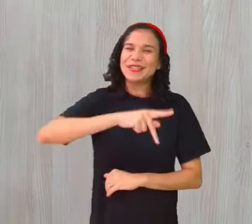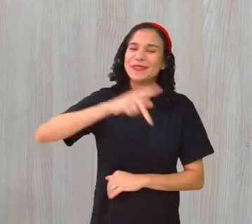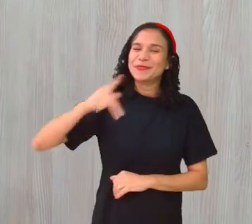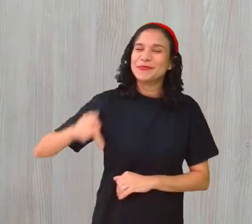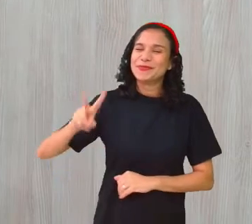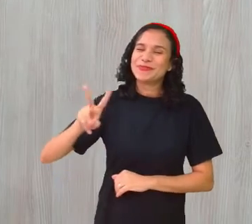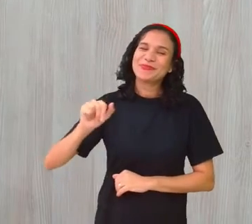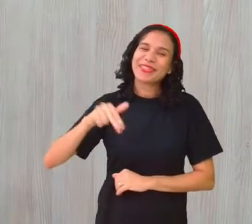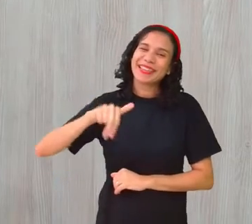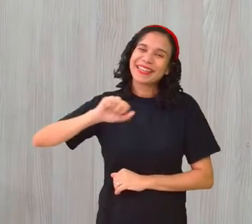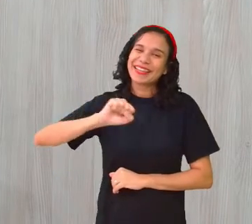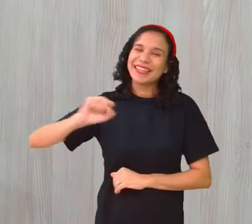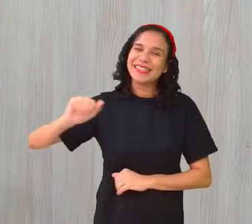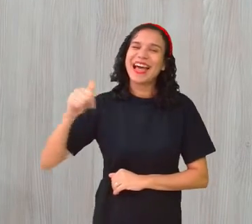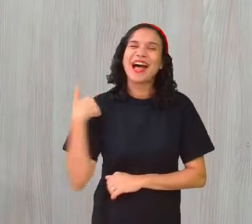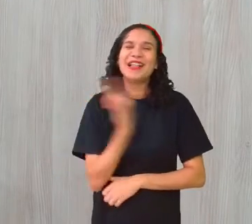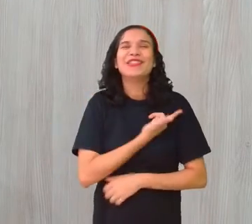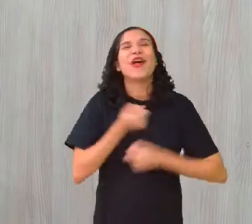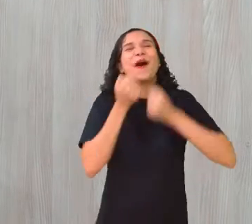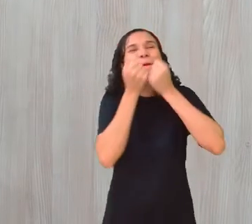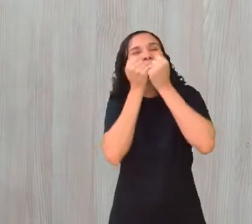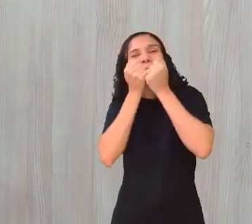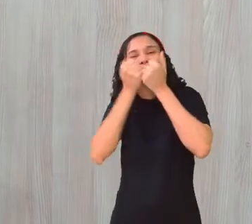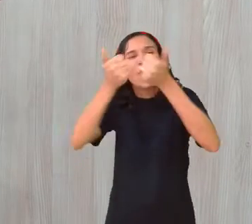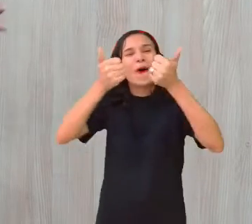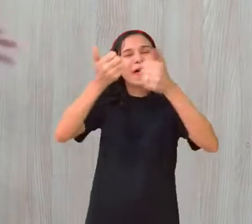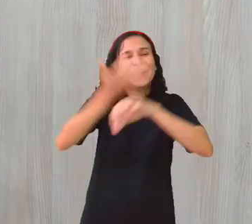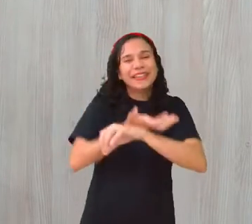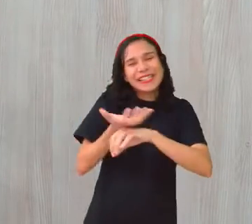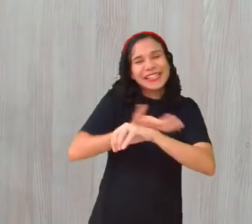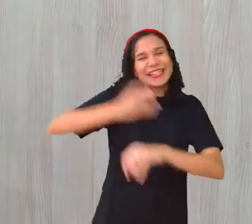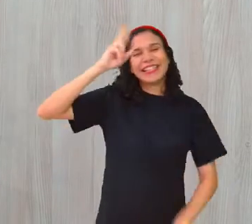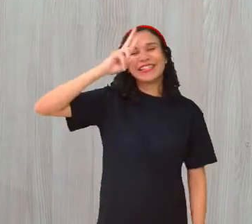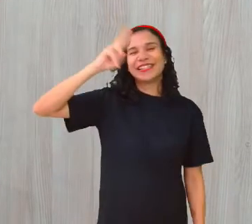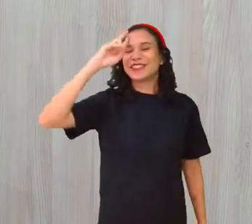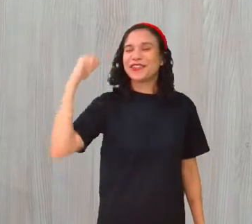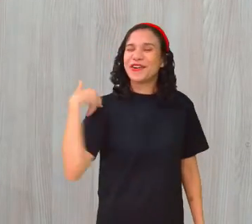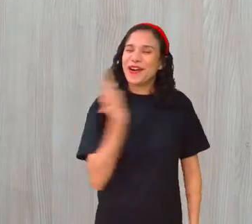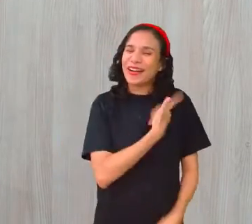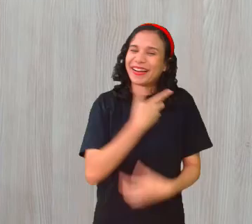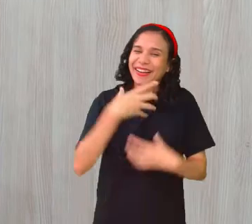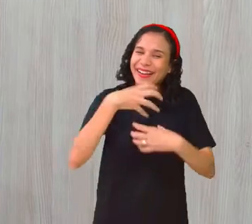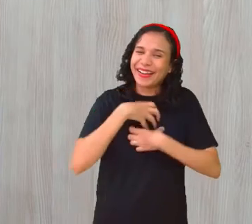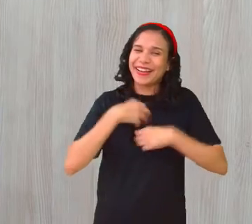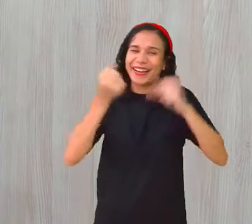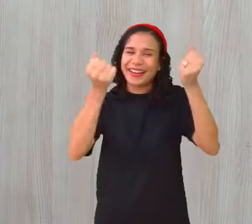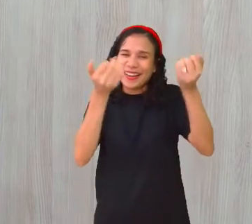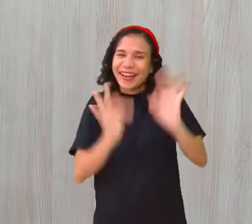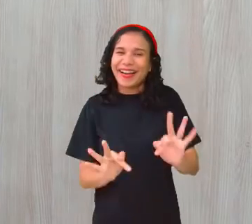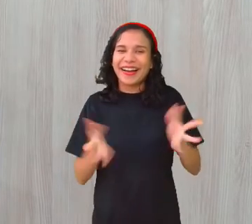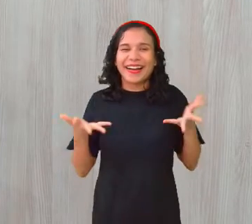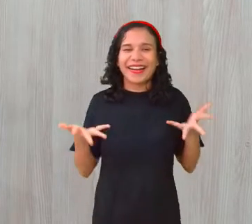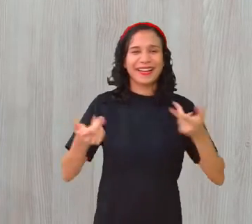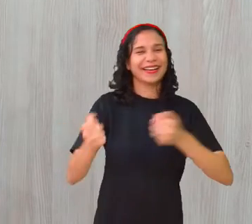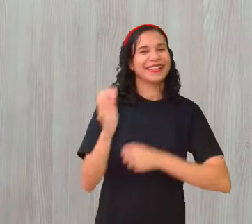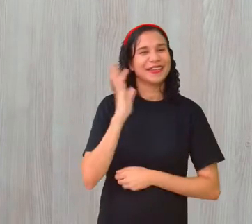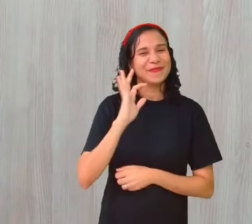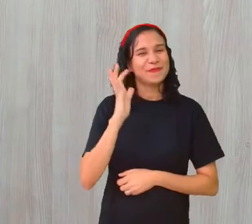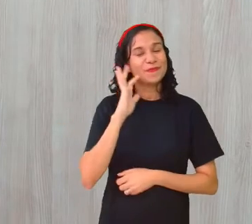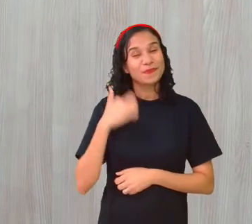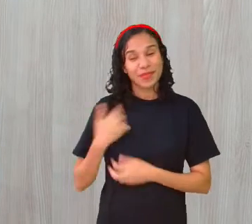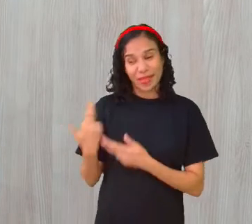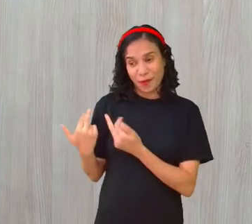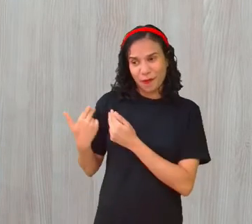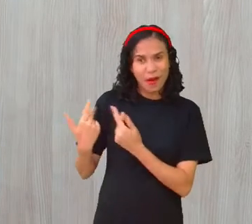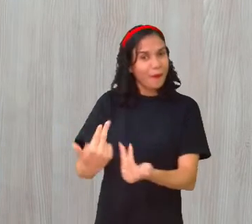Vanessa aqui deixa a gente bem mais leve, né? Disciplina de história também nos deixa mais leve, a disciplina massa. Igual as